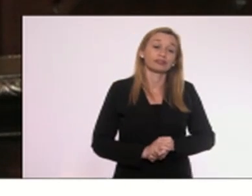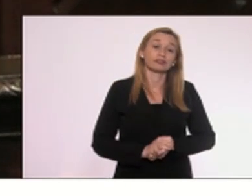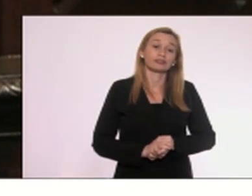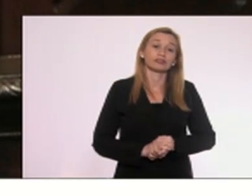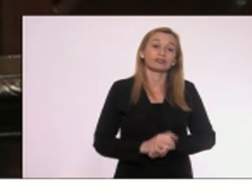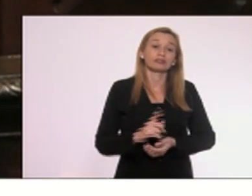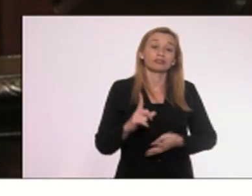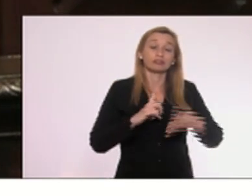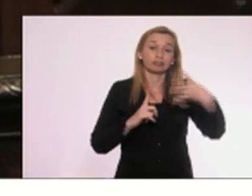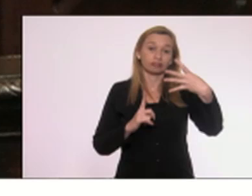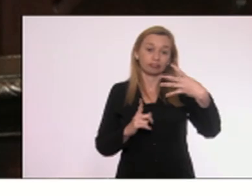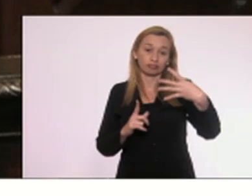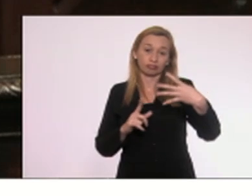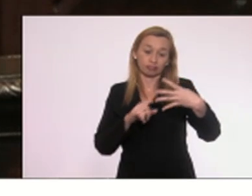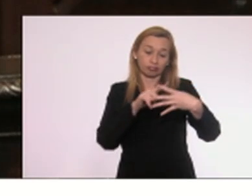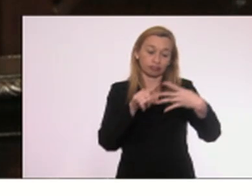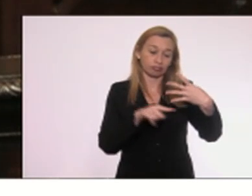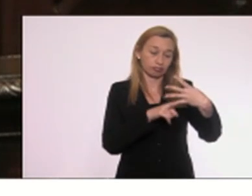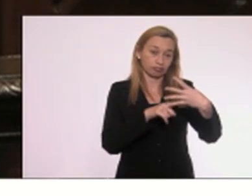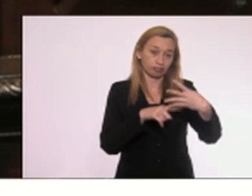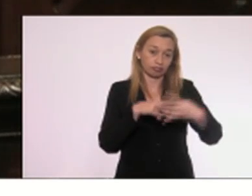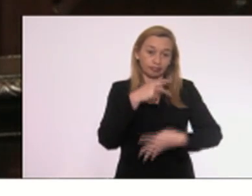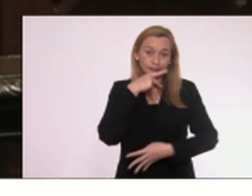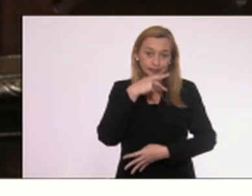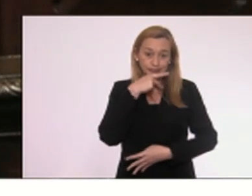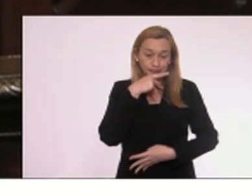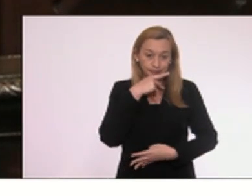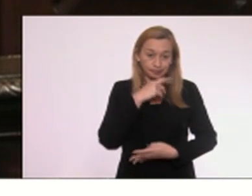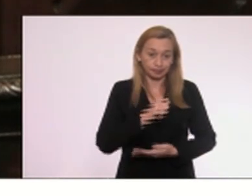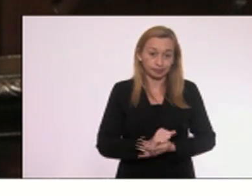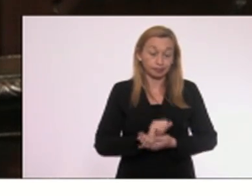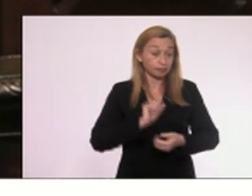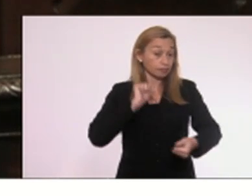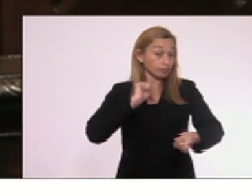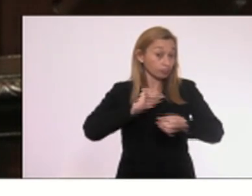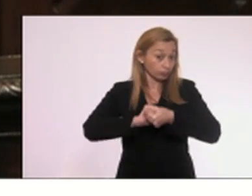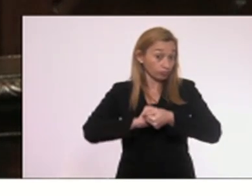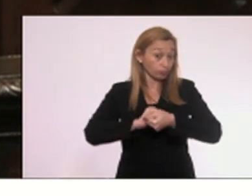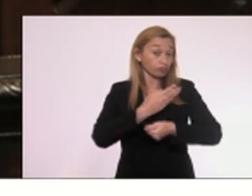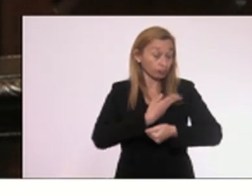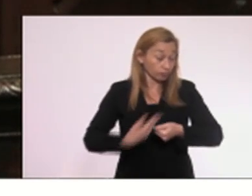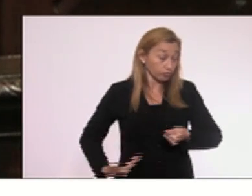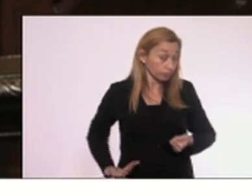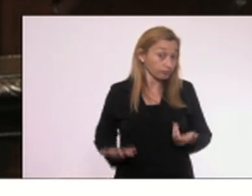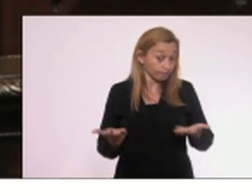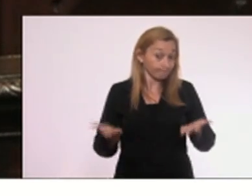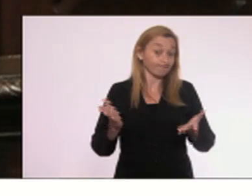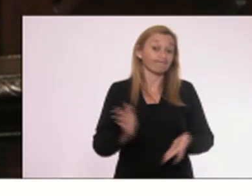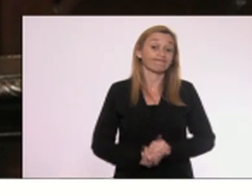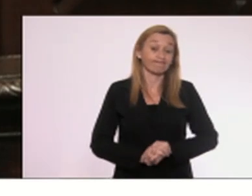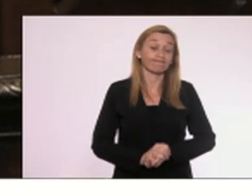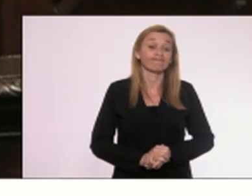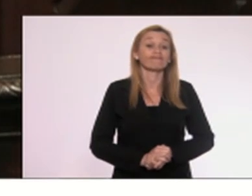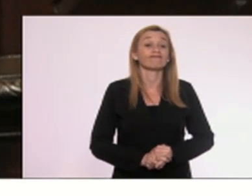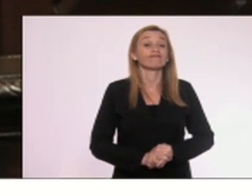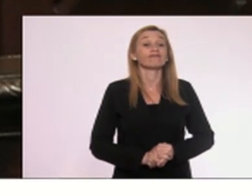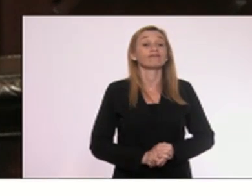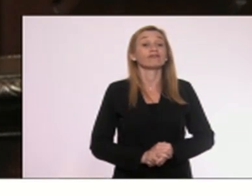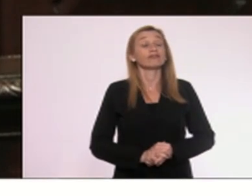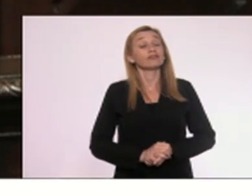tem quadros do partido participando do governo. E,